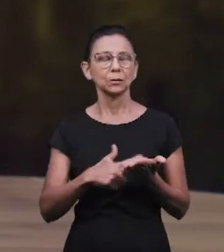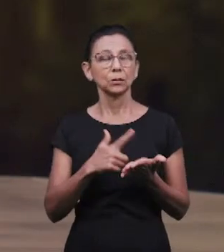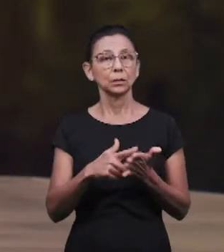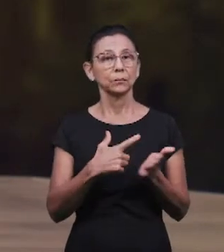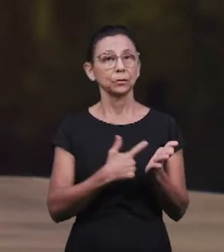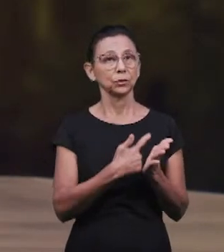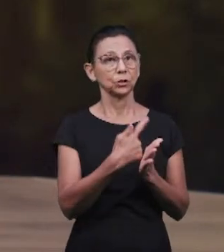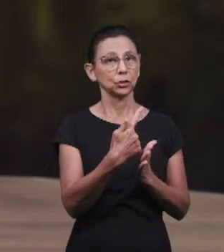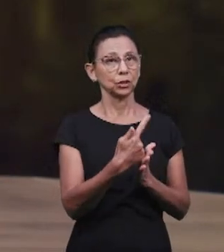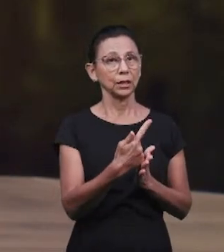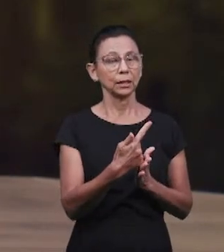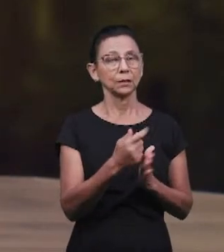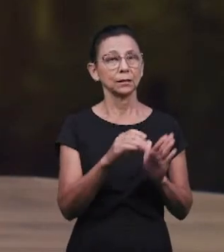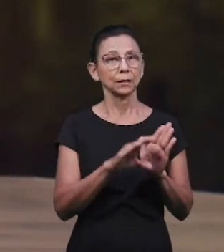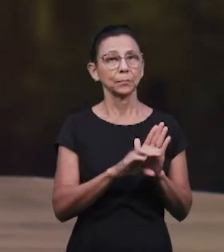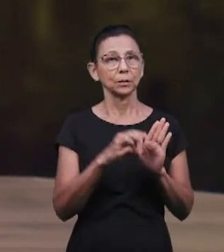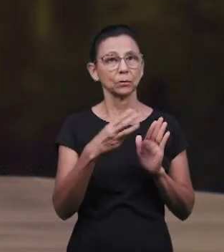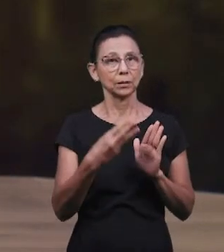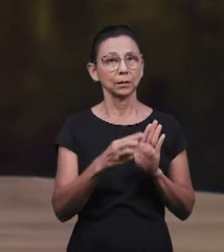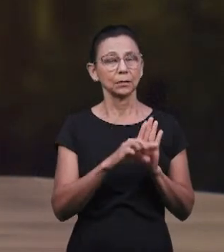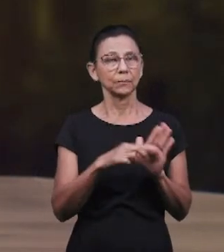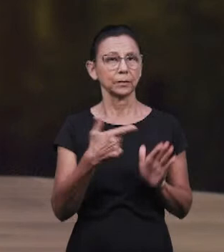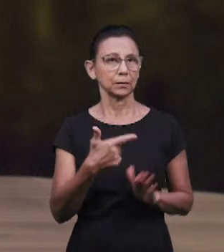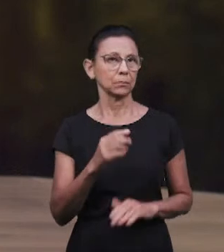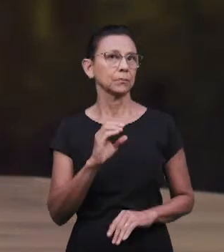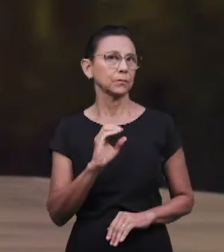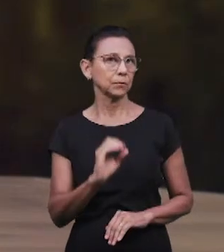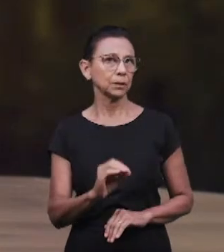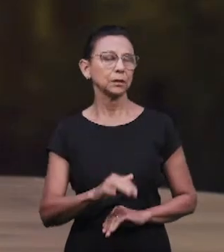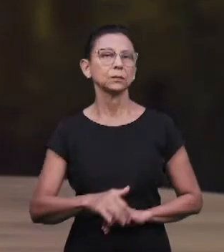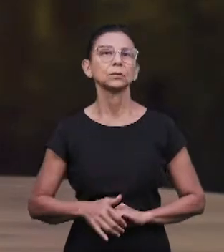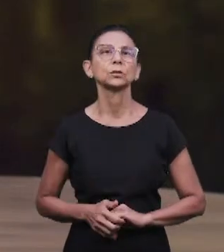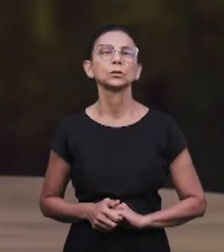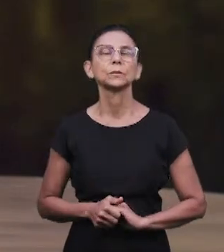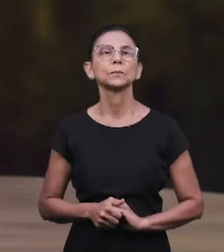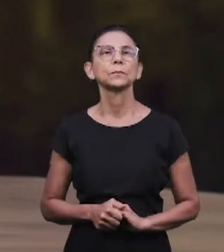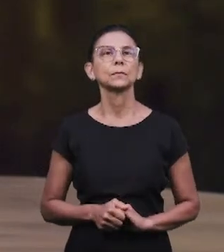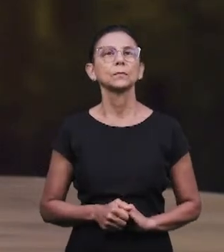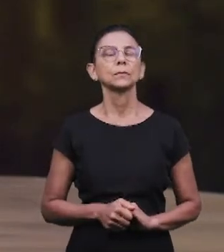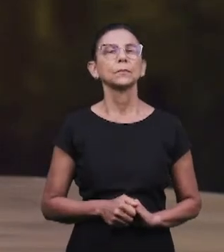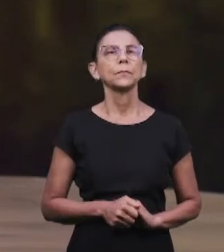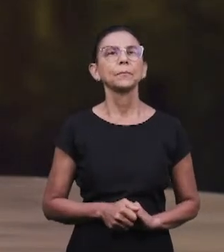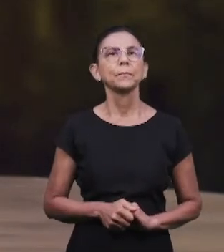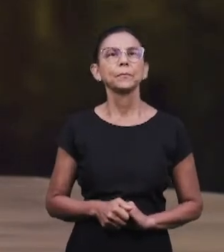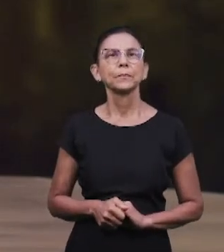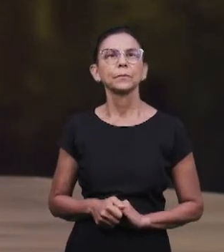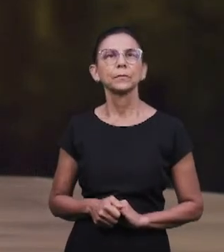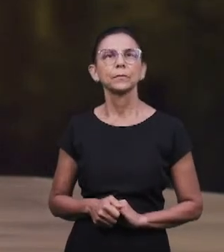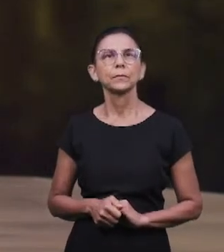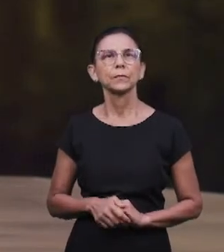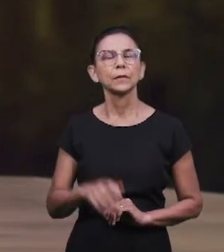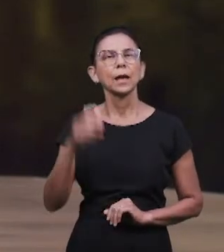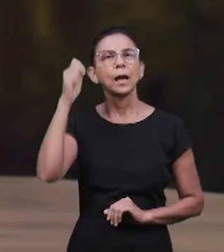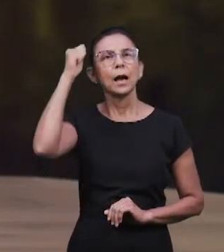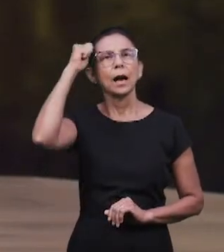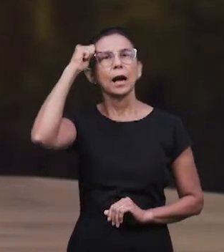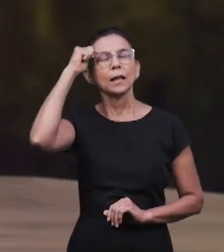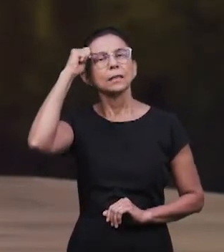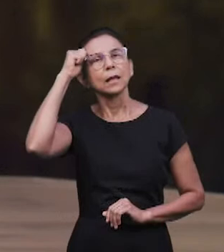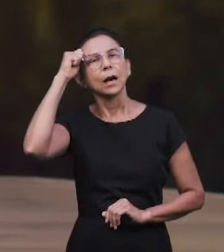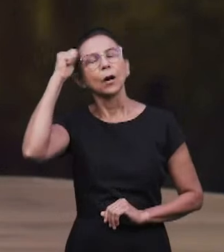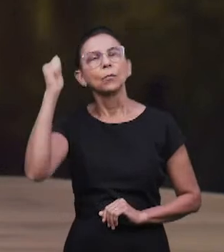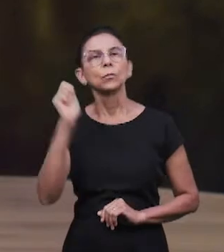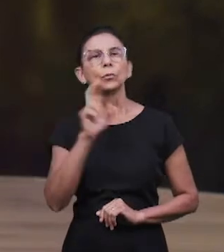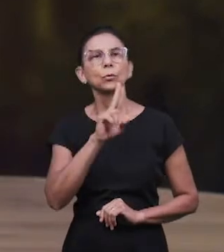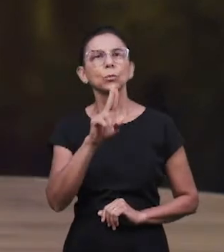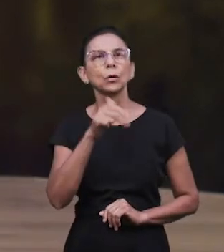Em Gênesis 3, verso 20, nós lemos o seguinte: e chamou Adão o nome